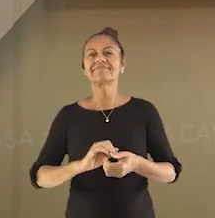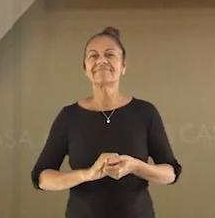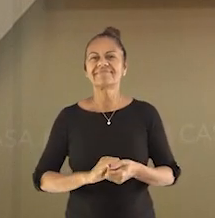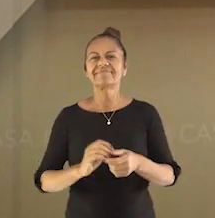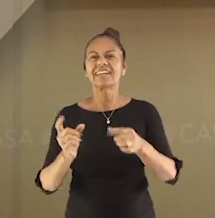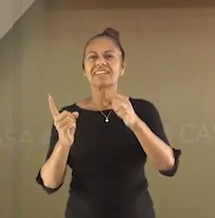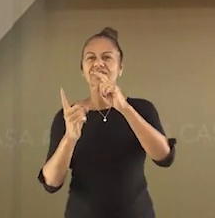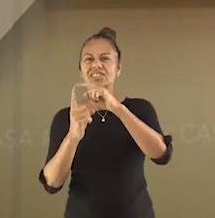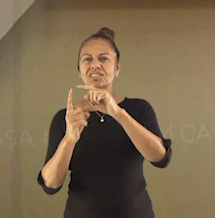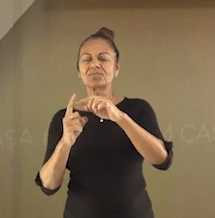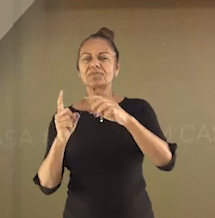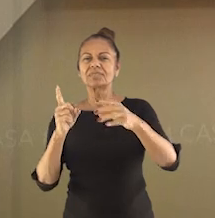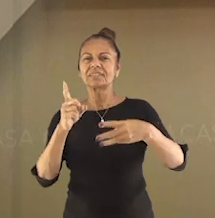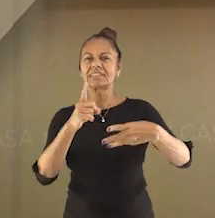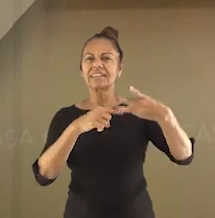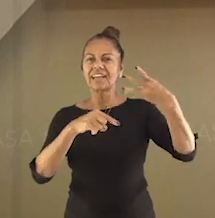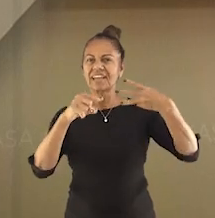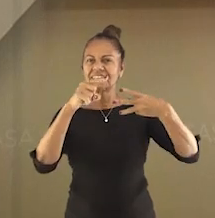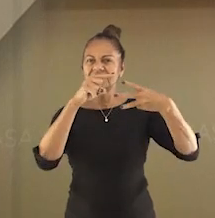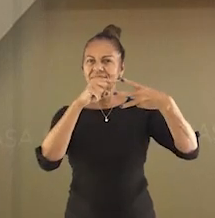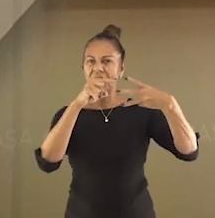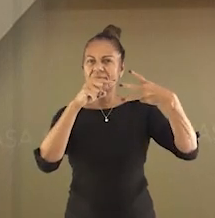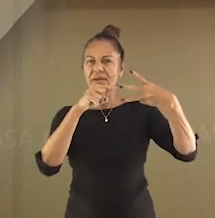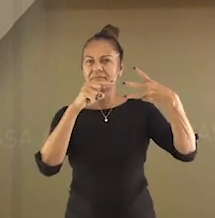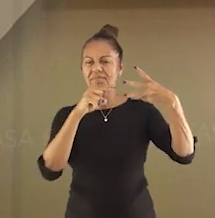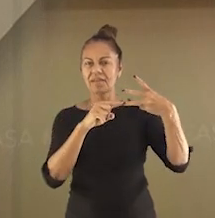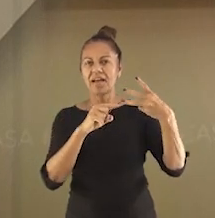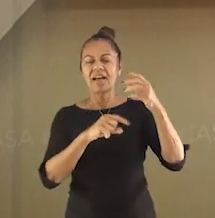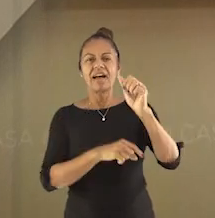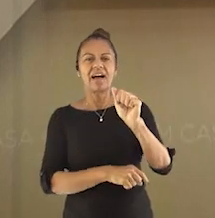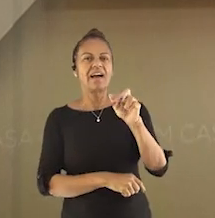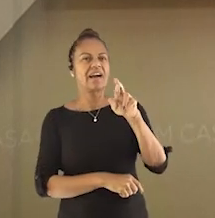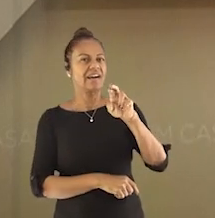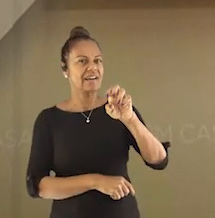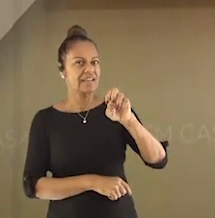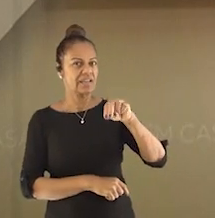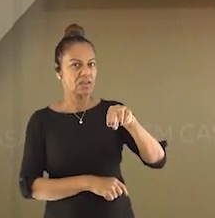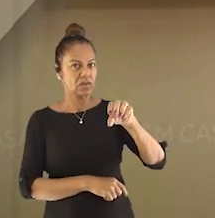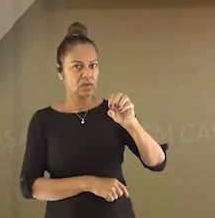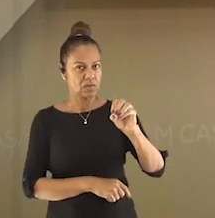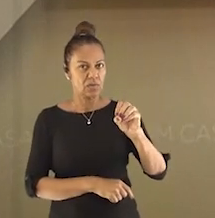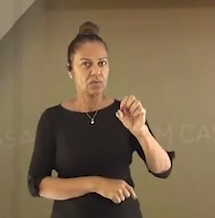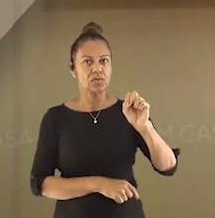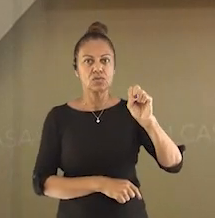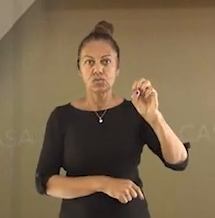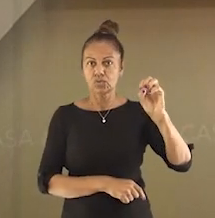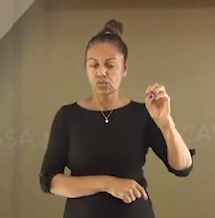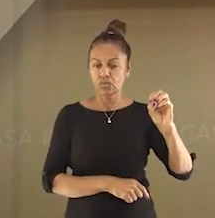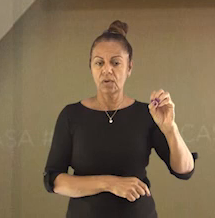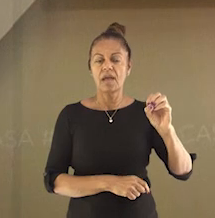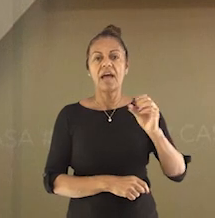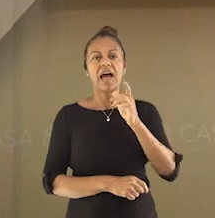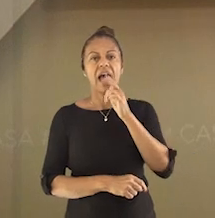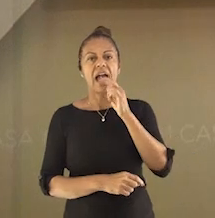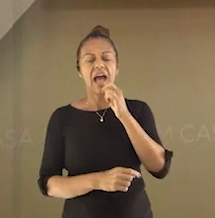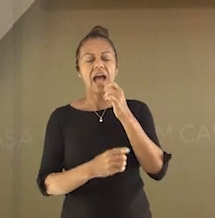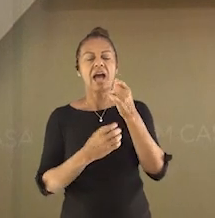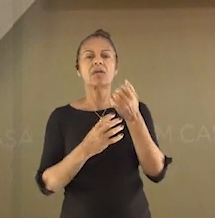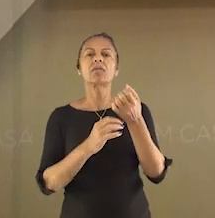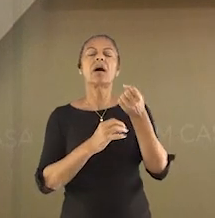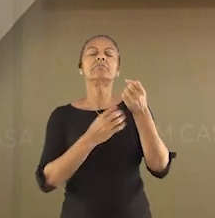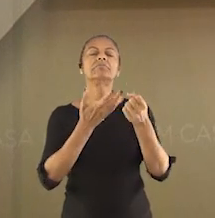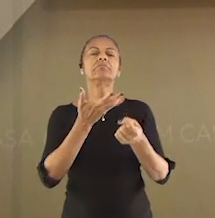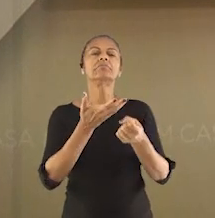Arenoso, que é aquele que apresenta areia com pouco nutriente, e água passa por ele com muita